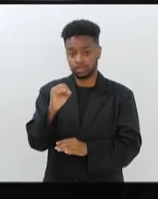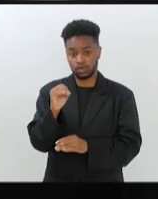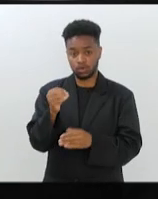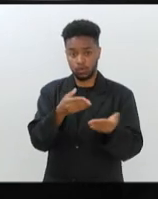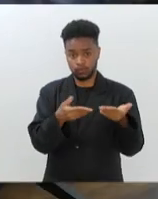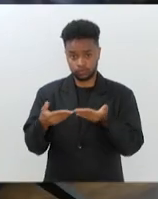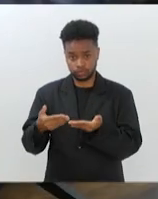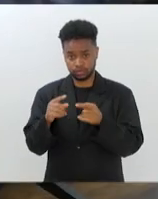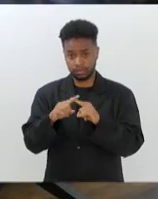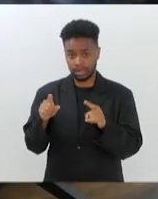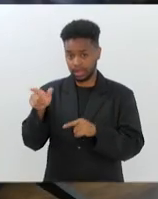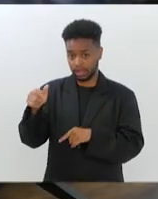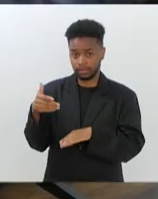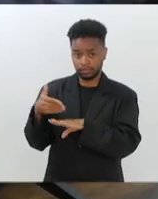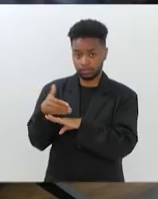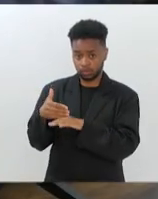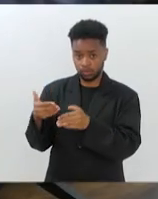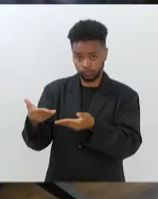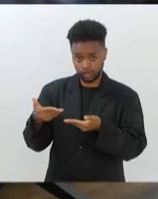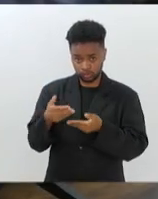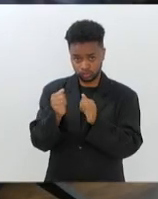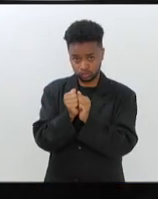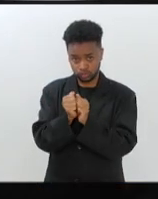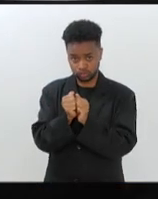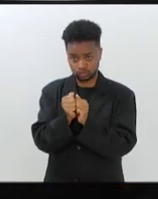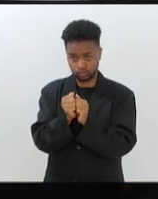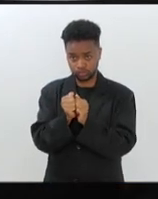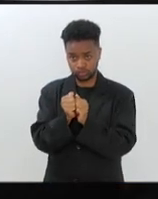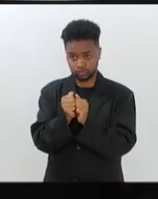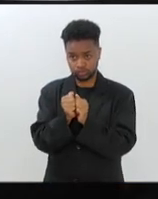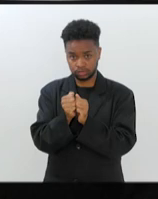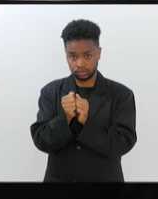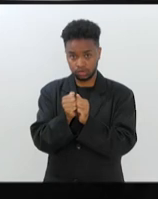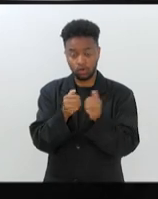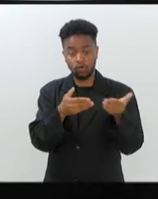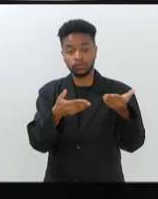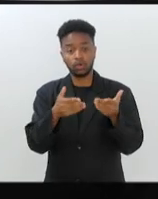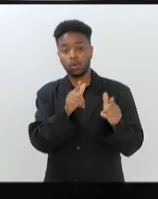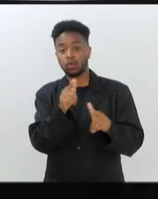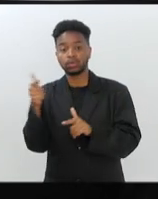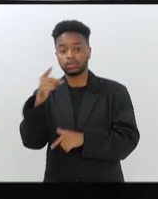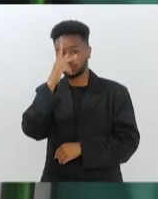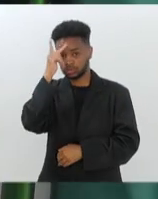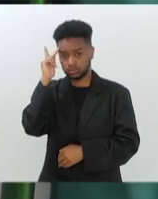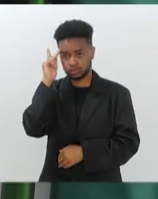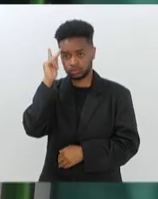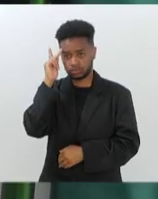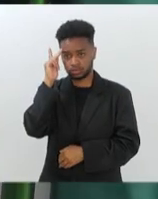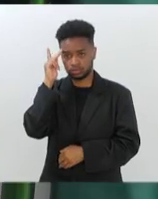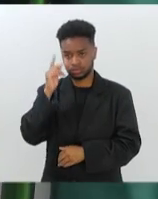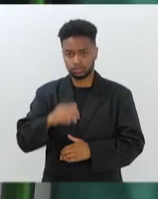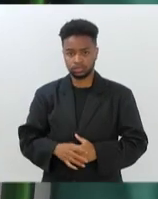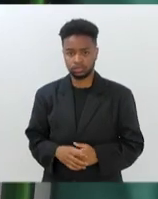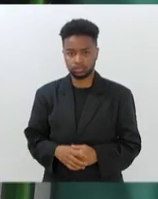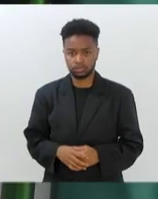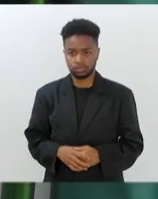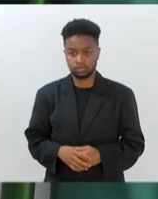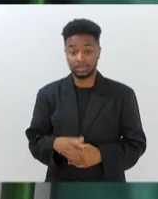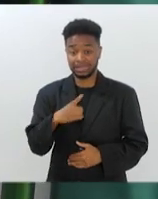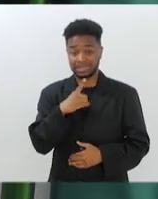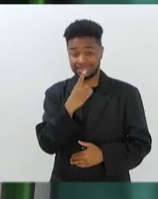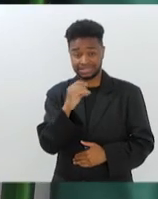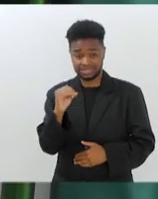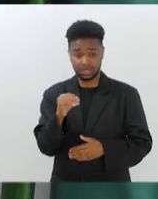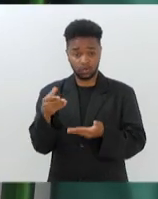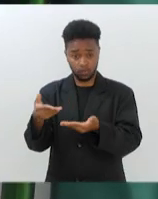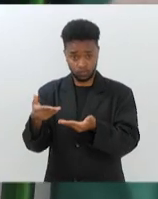ela foi uma das convidadas ela foi uma das convidadas de outra pessoa você não ência são 100 convites